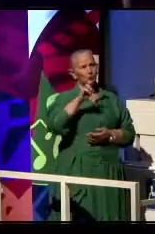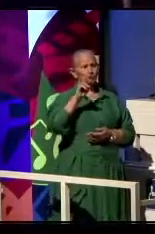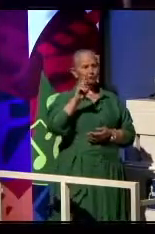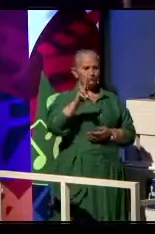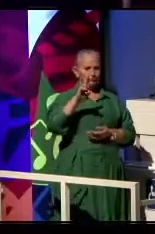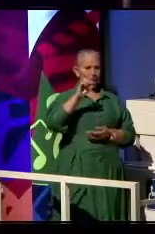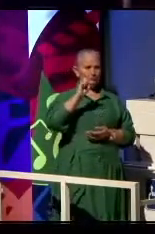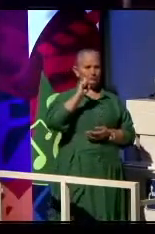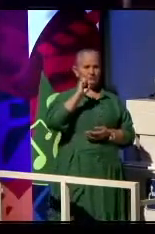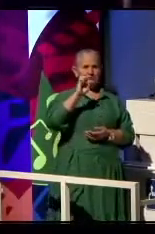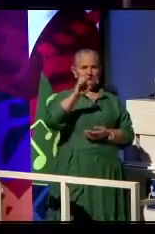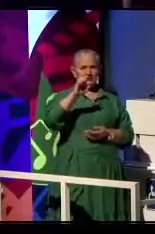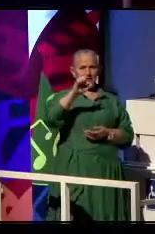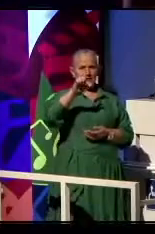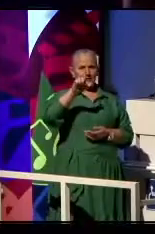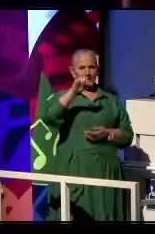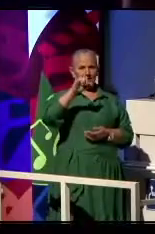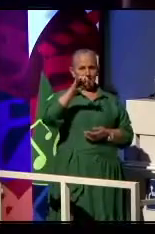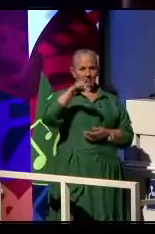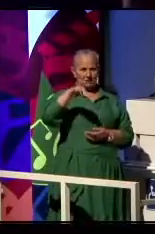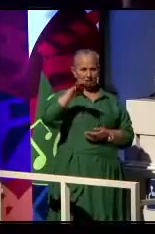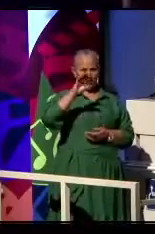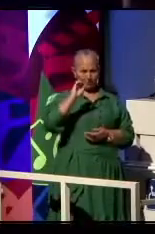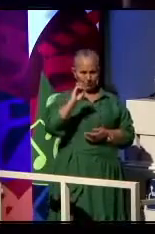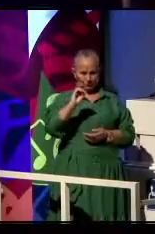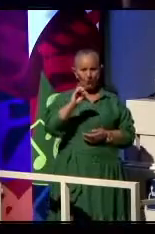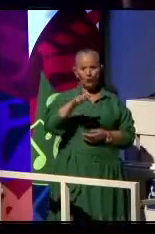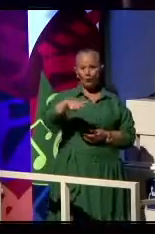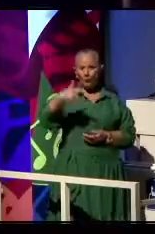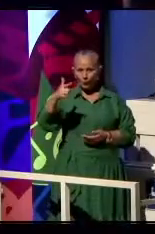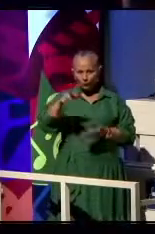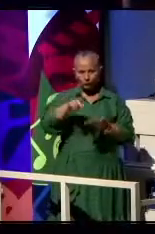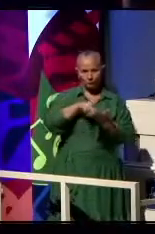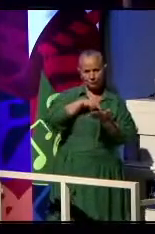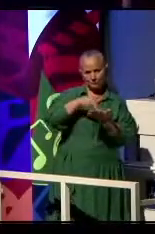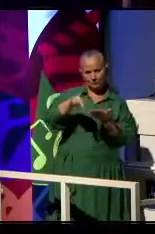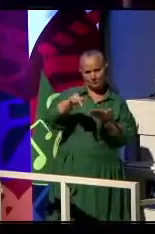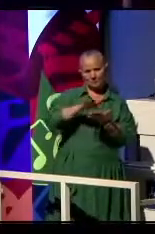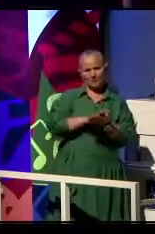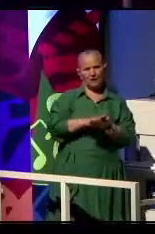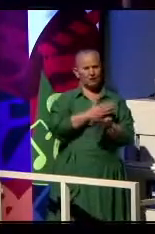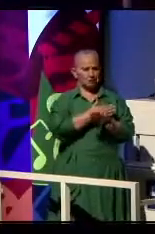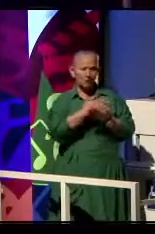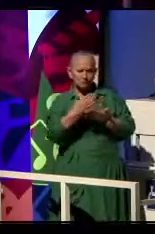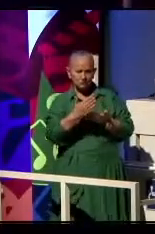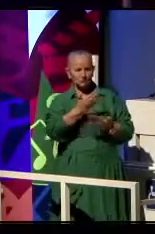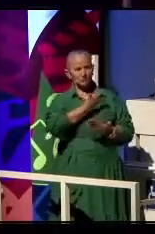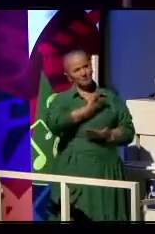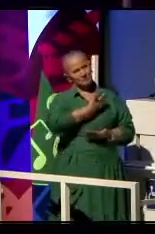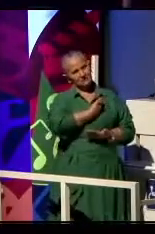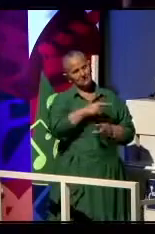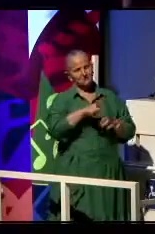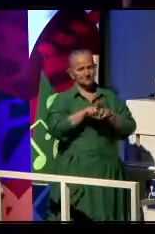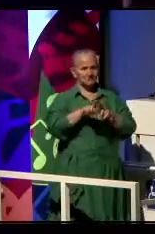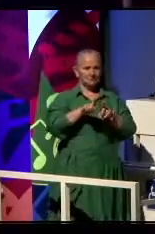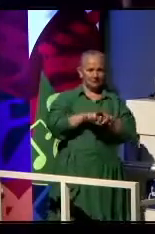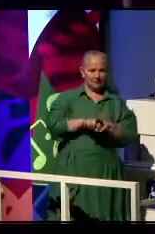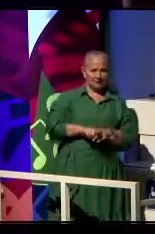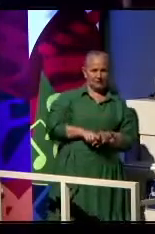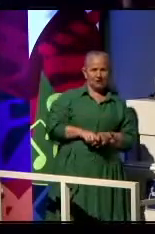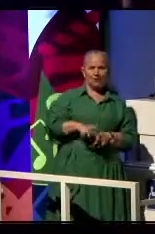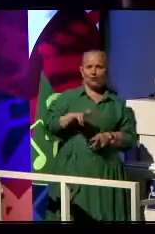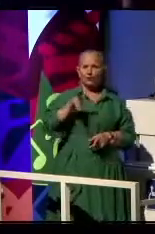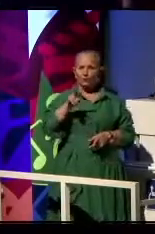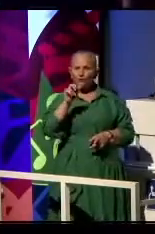Kubitschek. Pode passar? Uma grande amizade também que começou na infância. Milton Nascimento e Wagner Tiso.